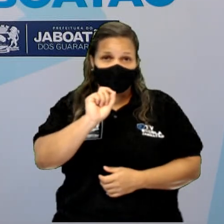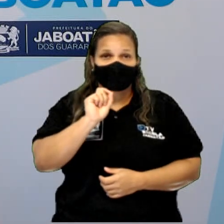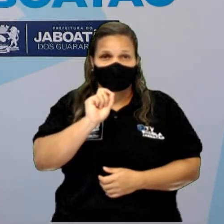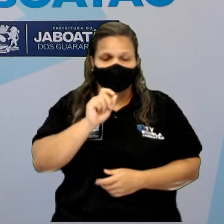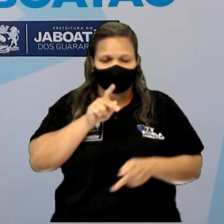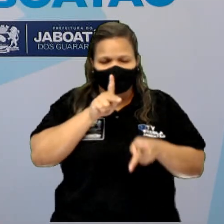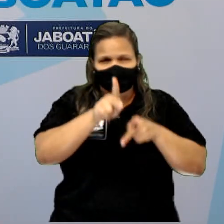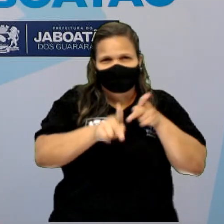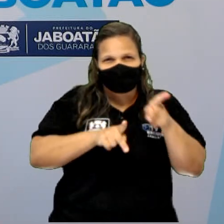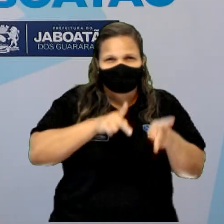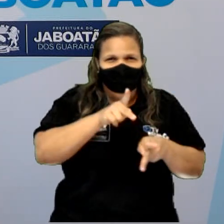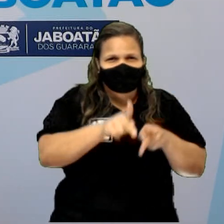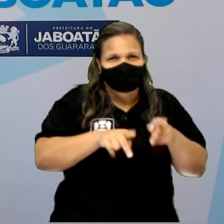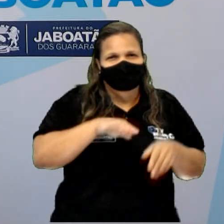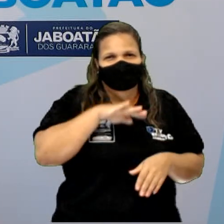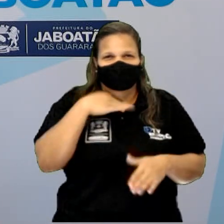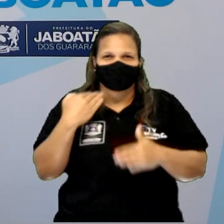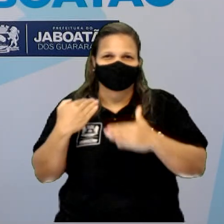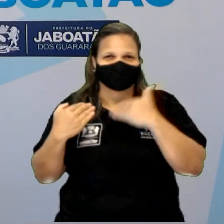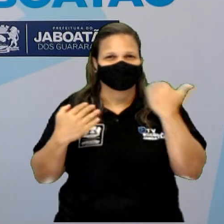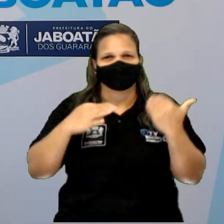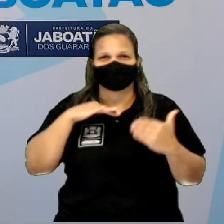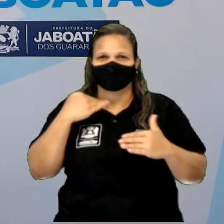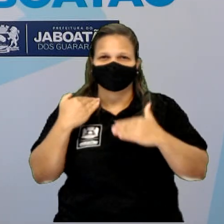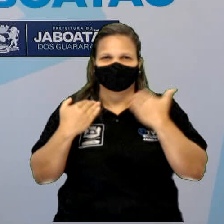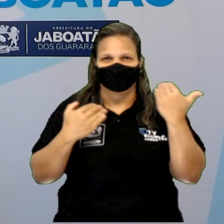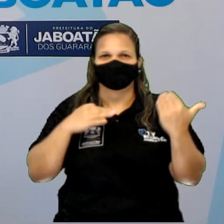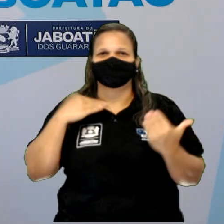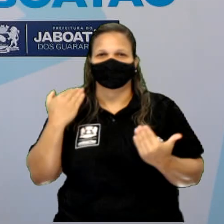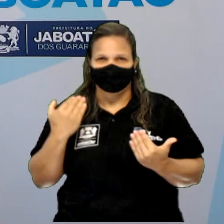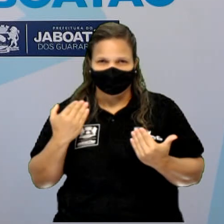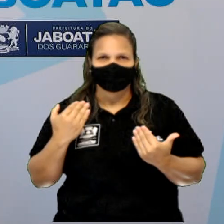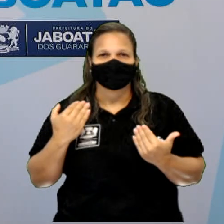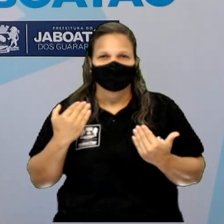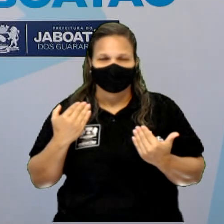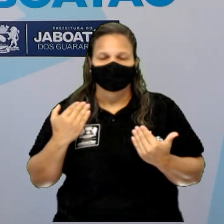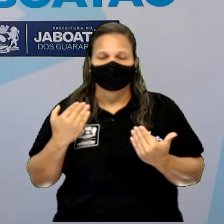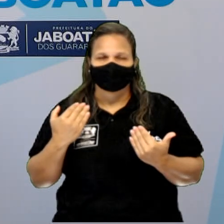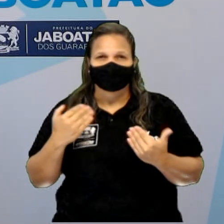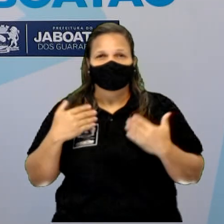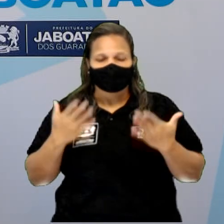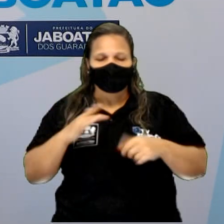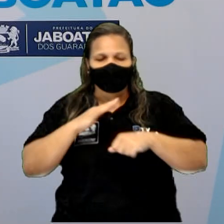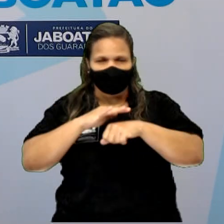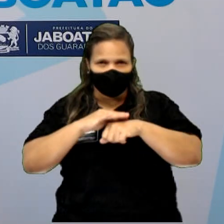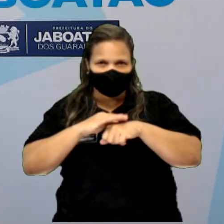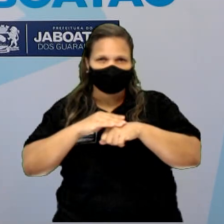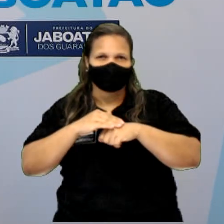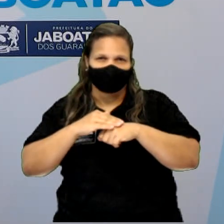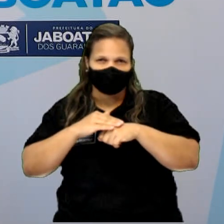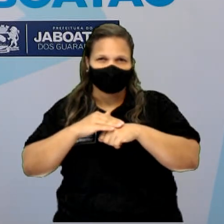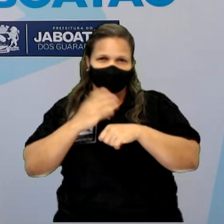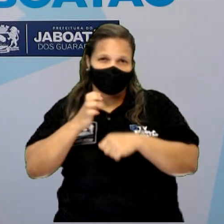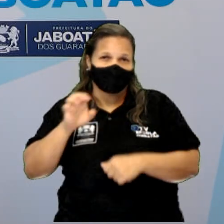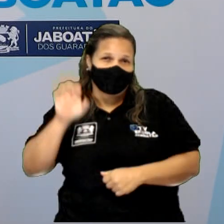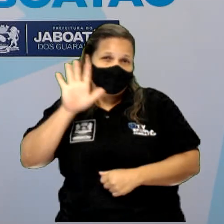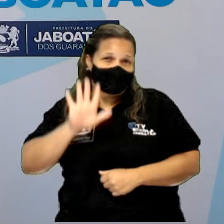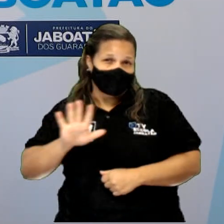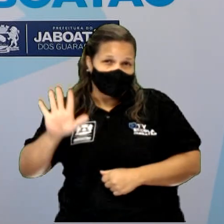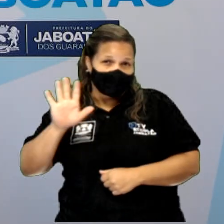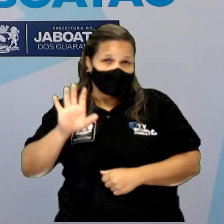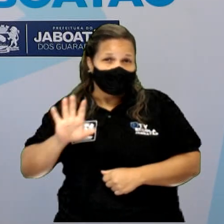povos inteiros. Por isso que as doenças também foram um elemento, né, que ajudaram no êxito da dominação por parte dos